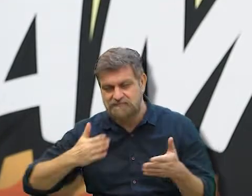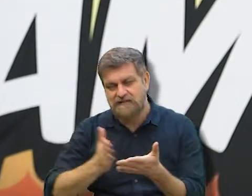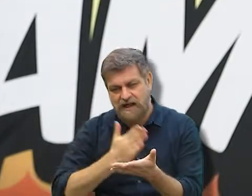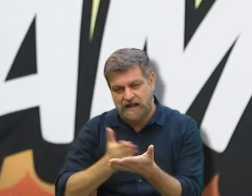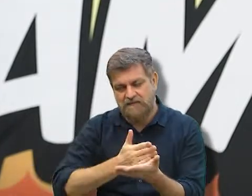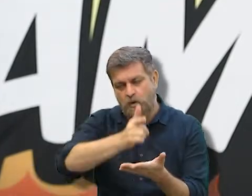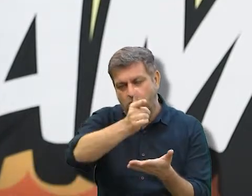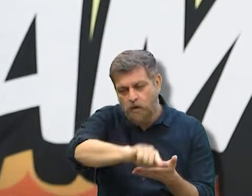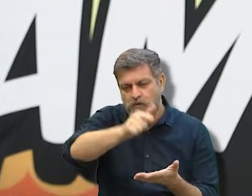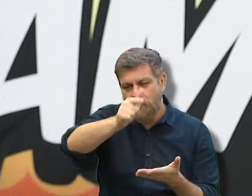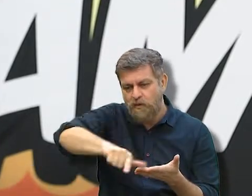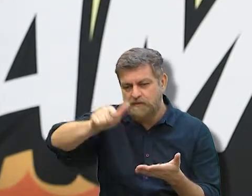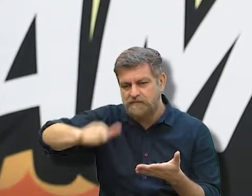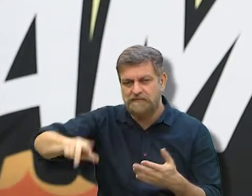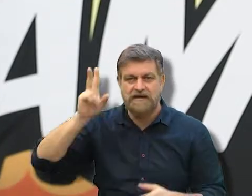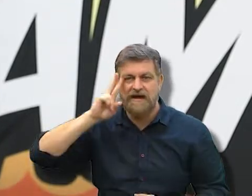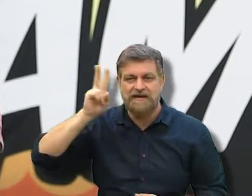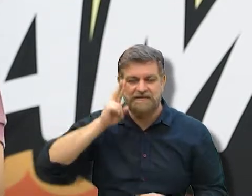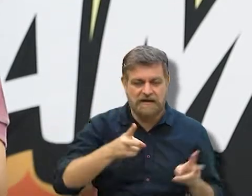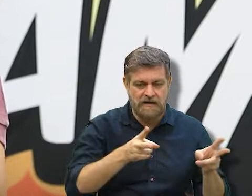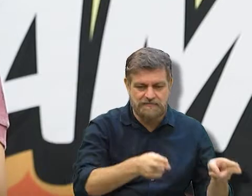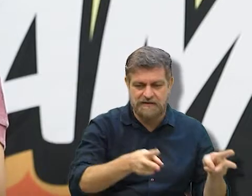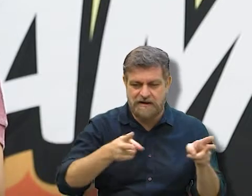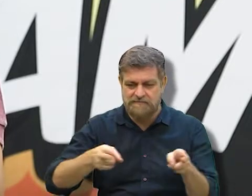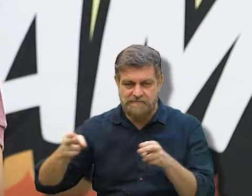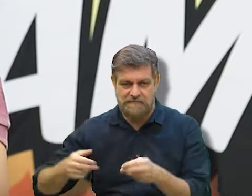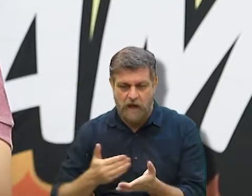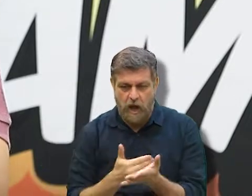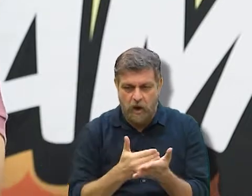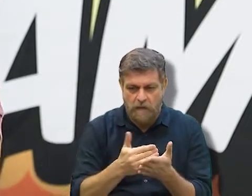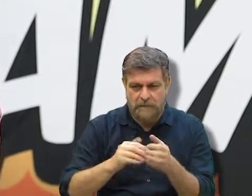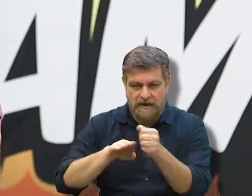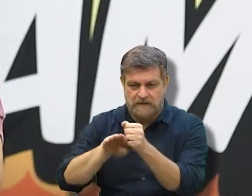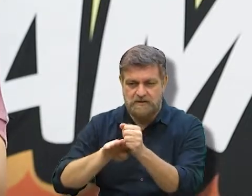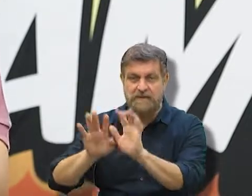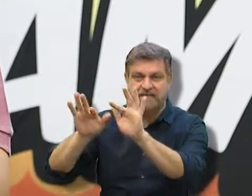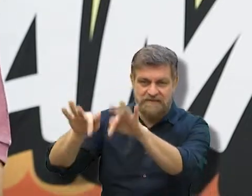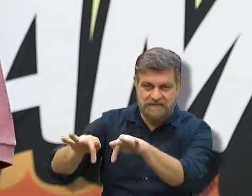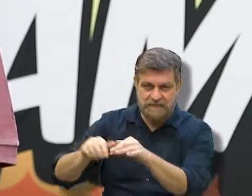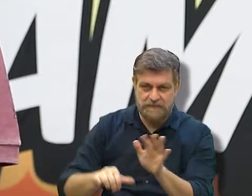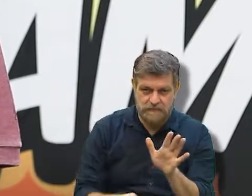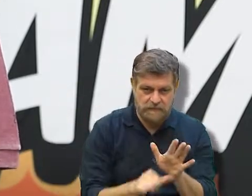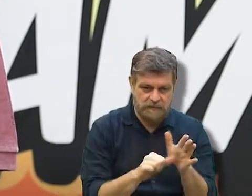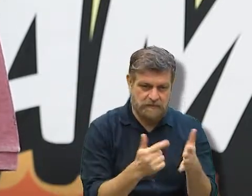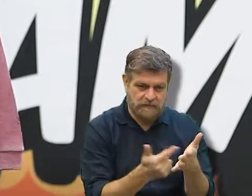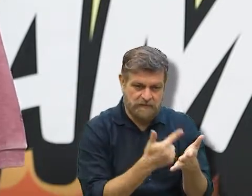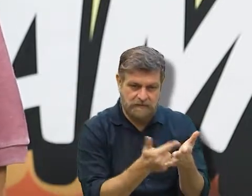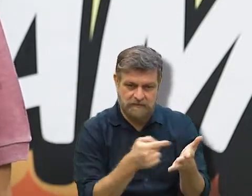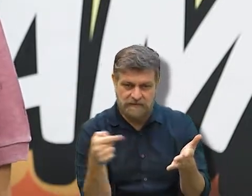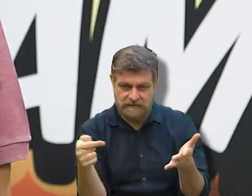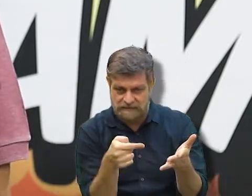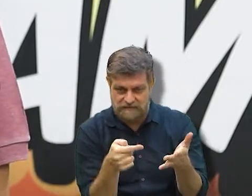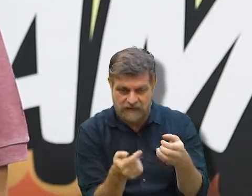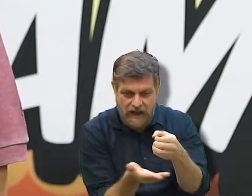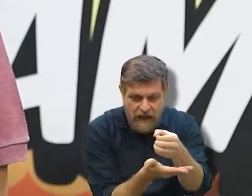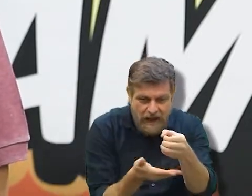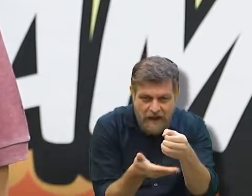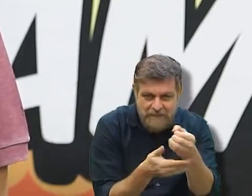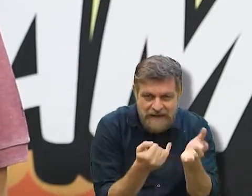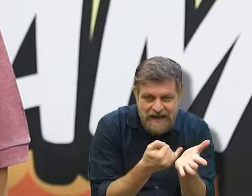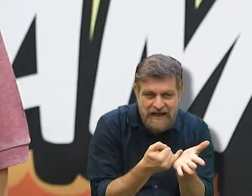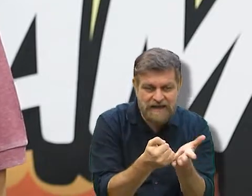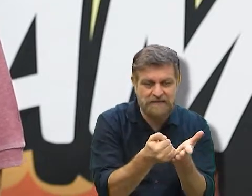mas ela como escritora não para, então já está ali bolando os próximos livros, o segundo já